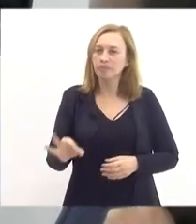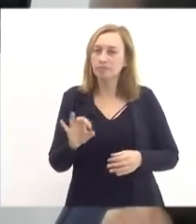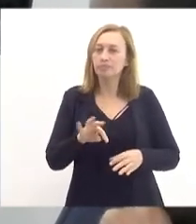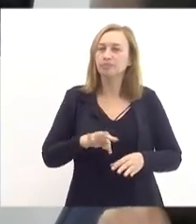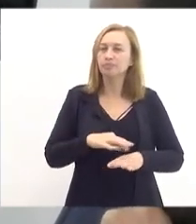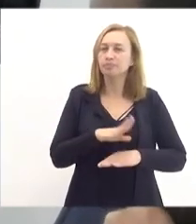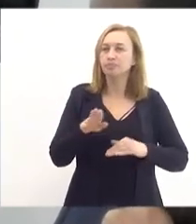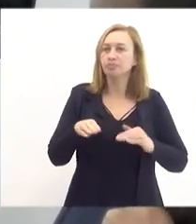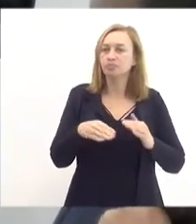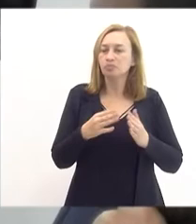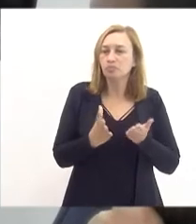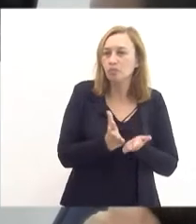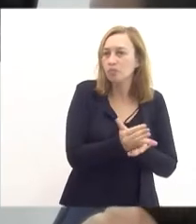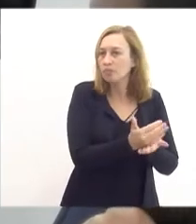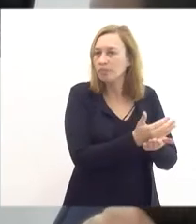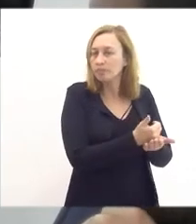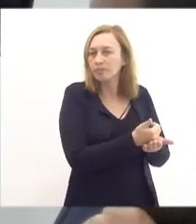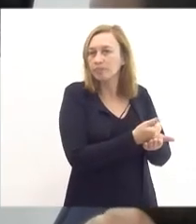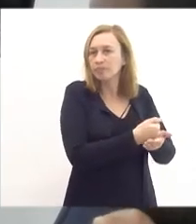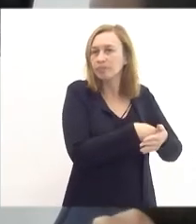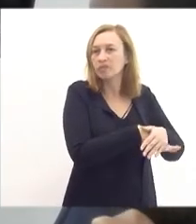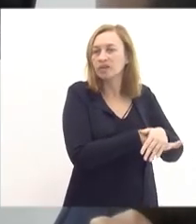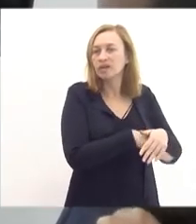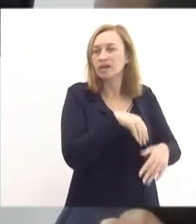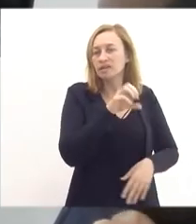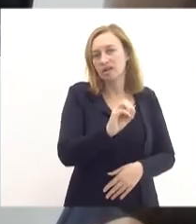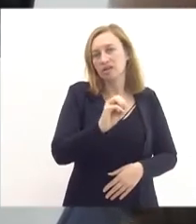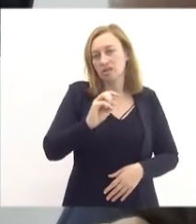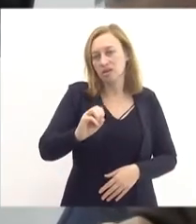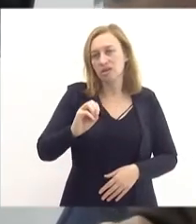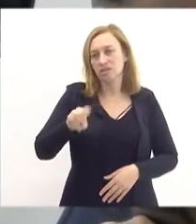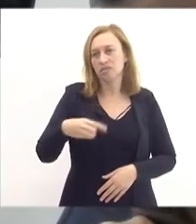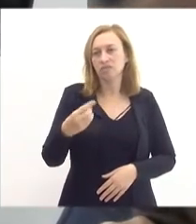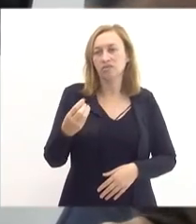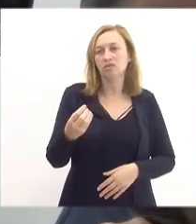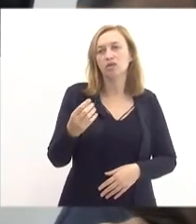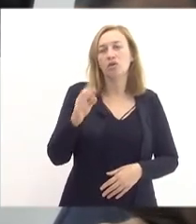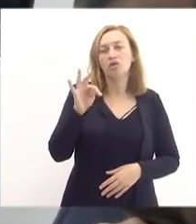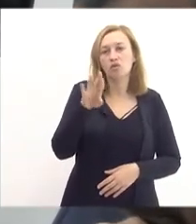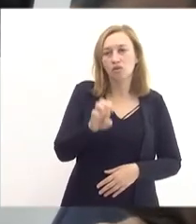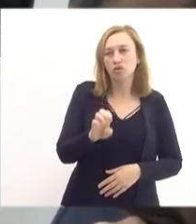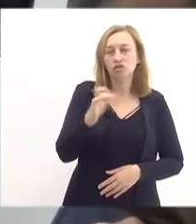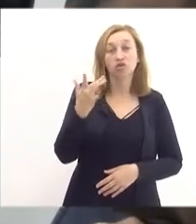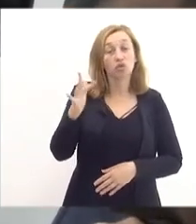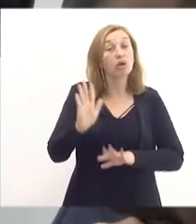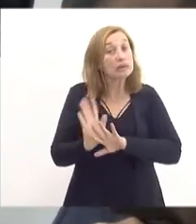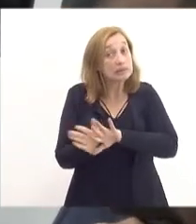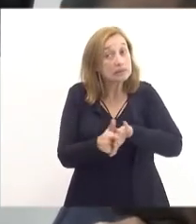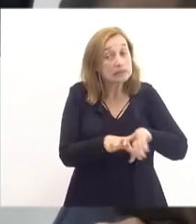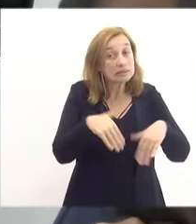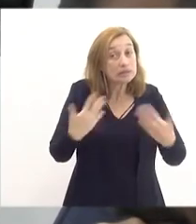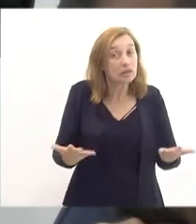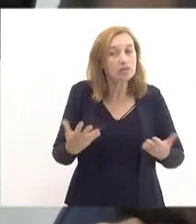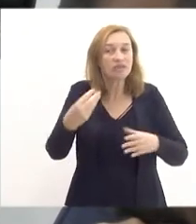der, entra o quê? 0,0, entra a fonte tesouro. Então, se tiver no